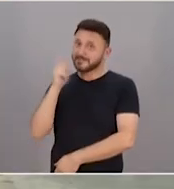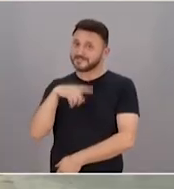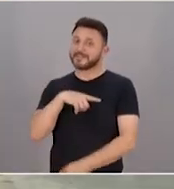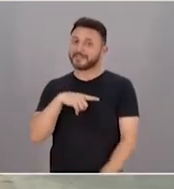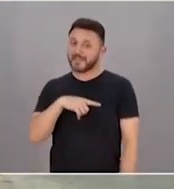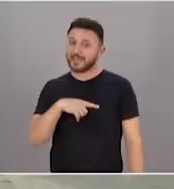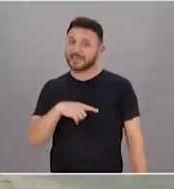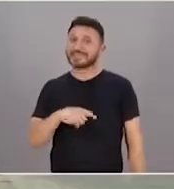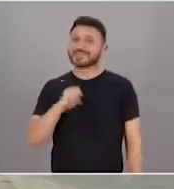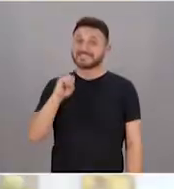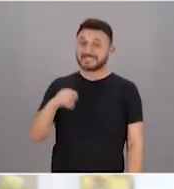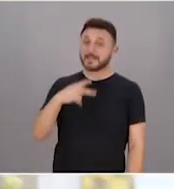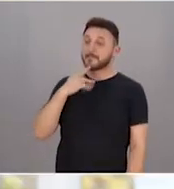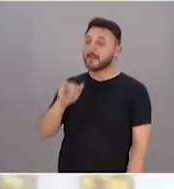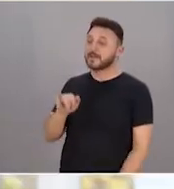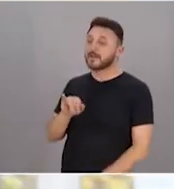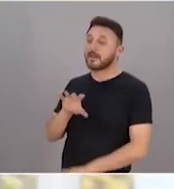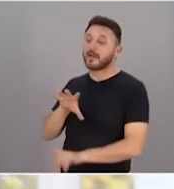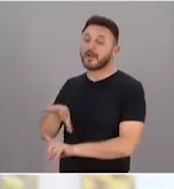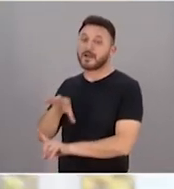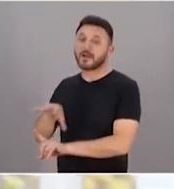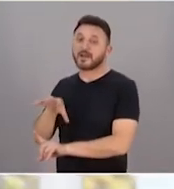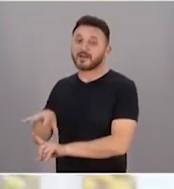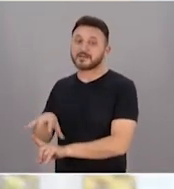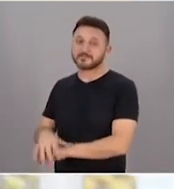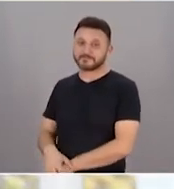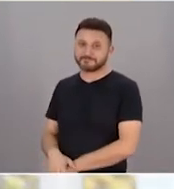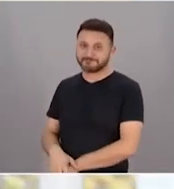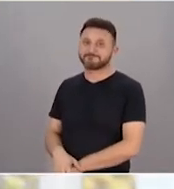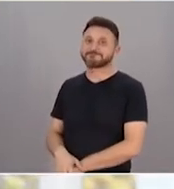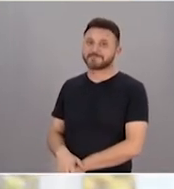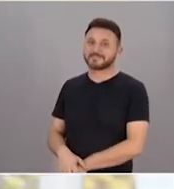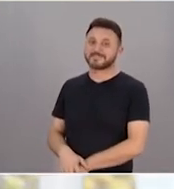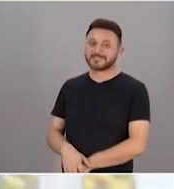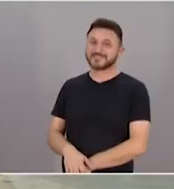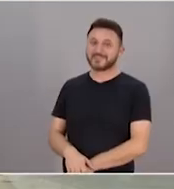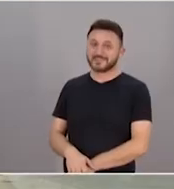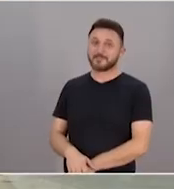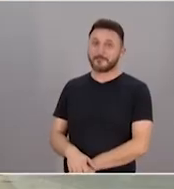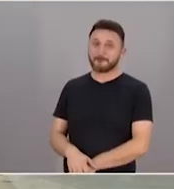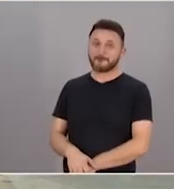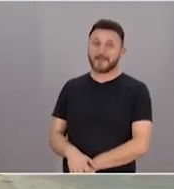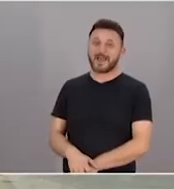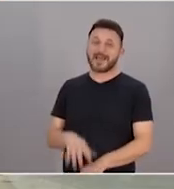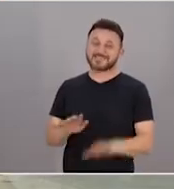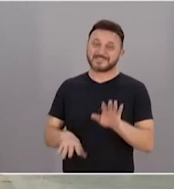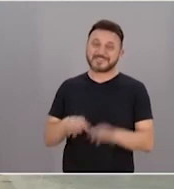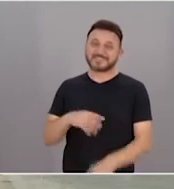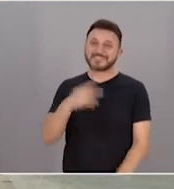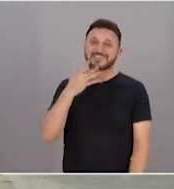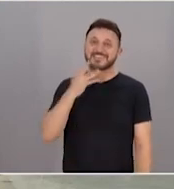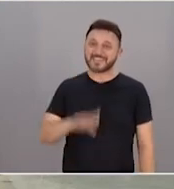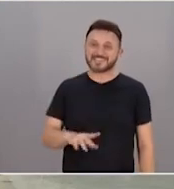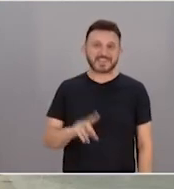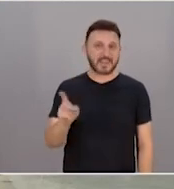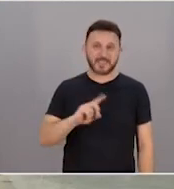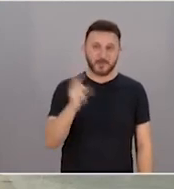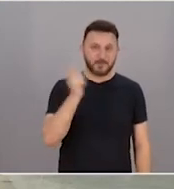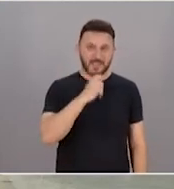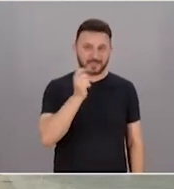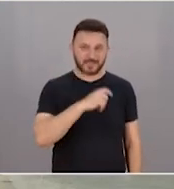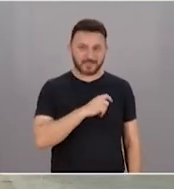Quantas vezes você passa, já passou apurado perto de criança? É, a mamãe mandou dizer que não está em casa